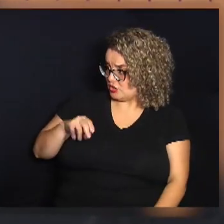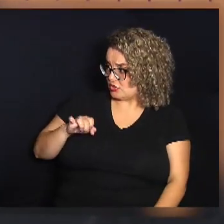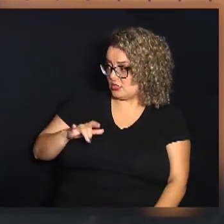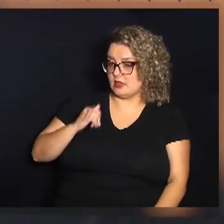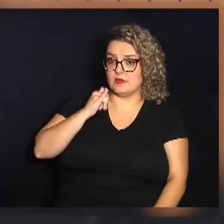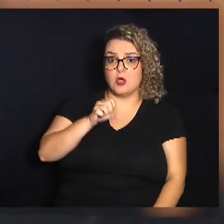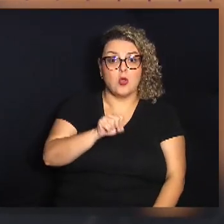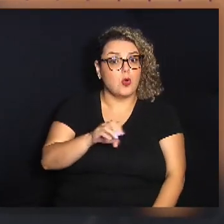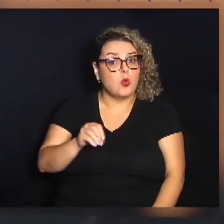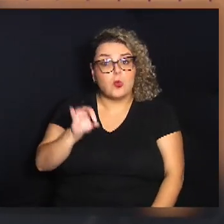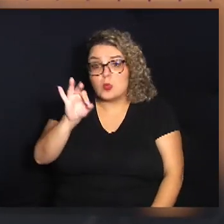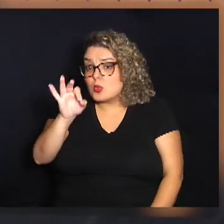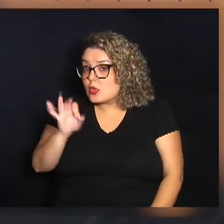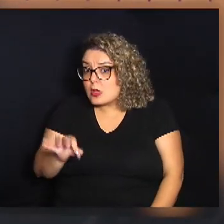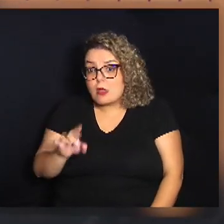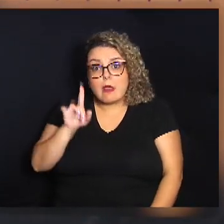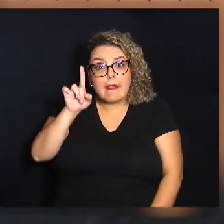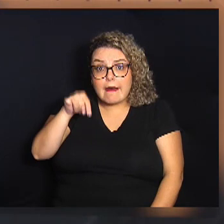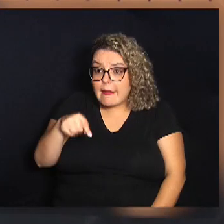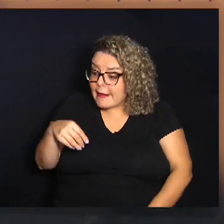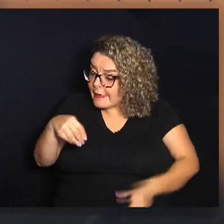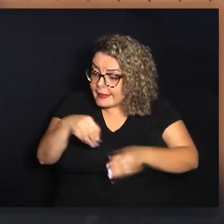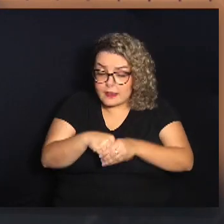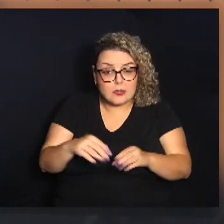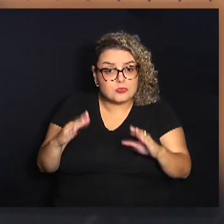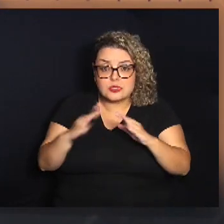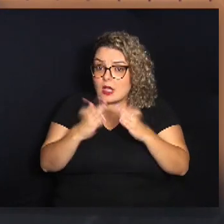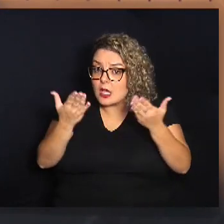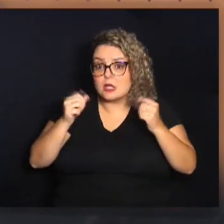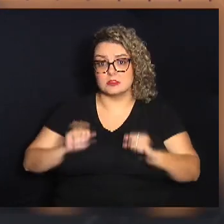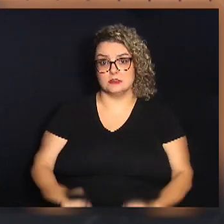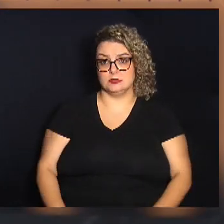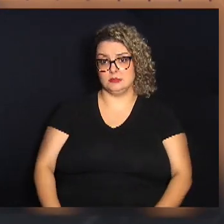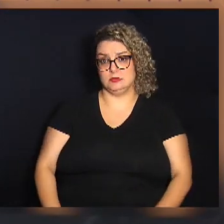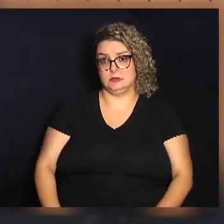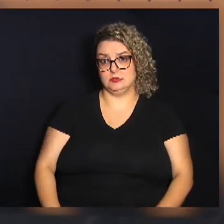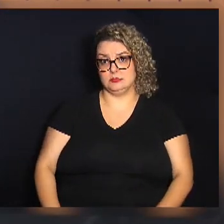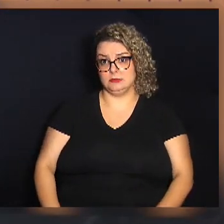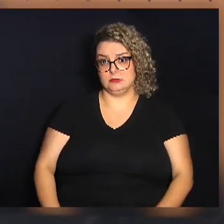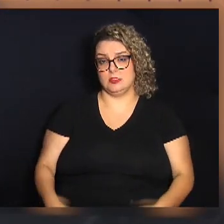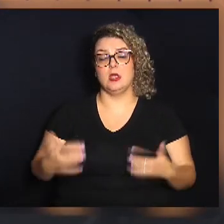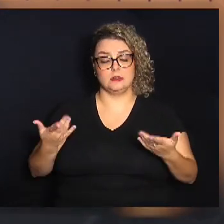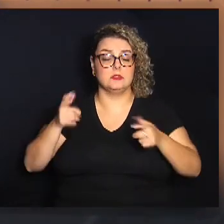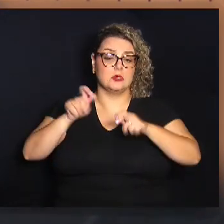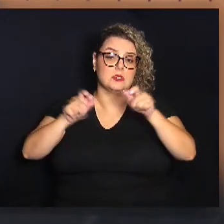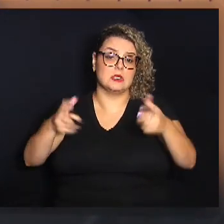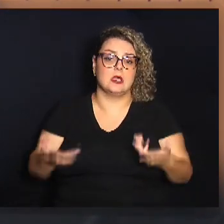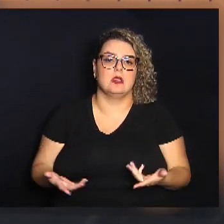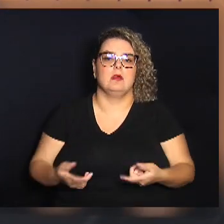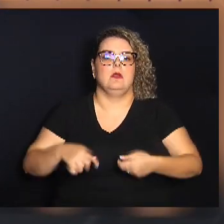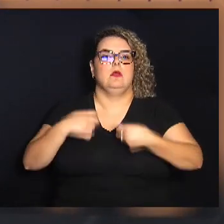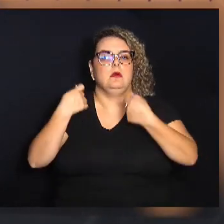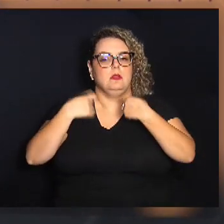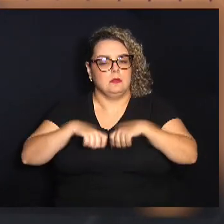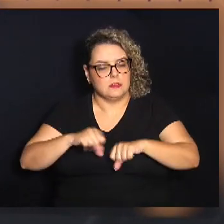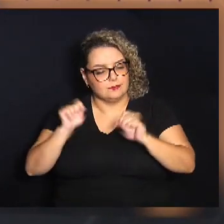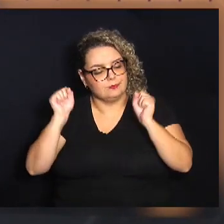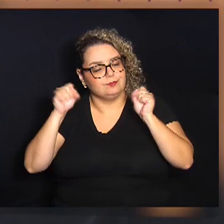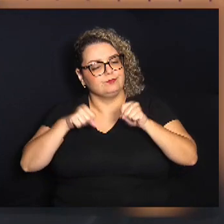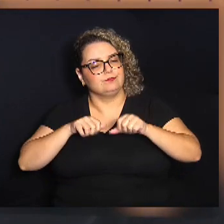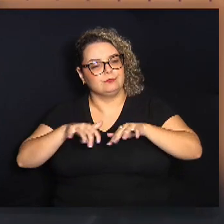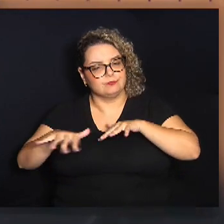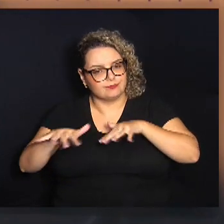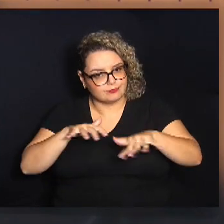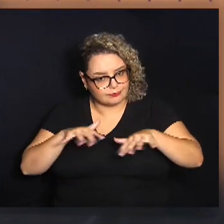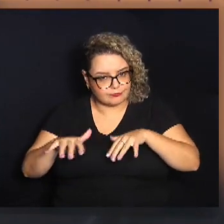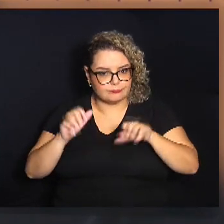80% dos casos são dentro das casas. Então, as pessoas têm sim que se